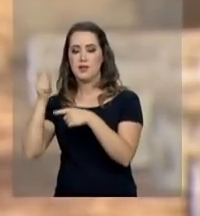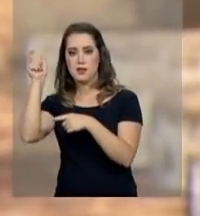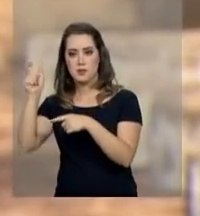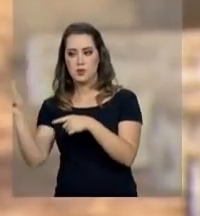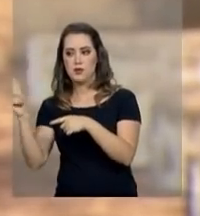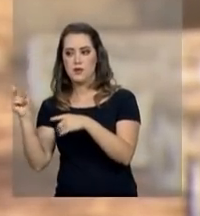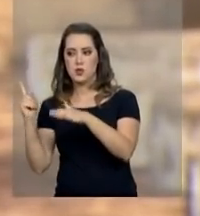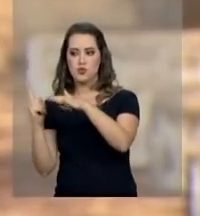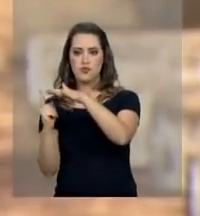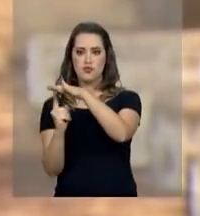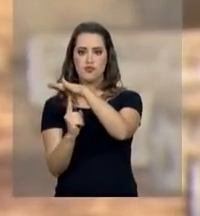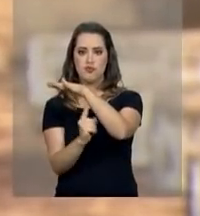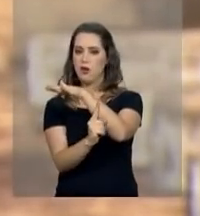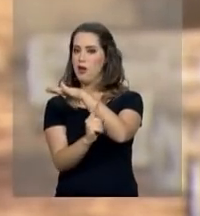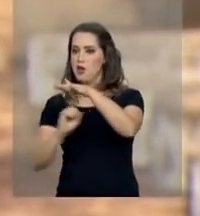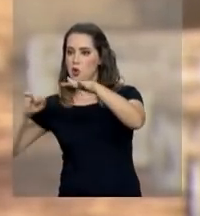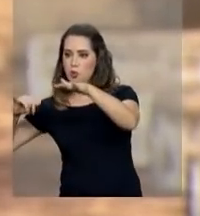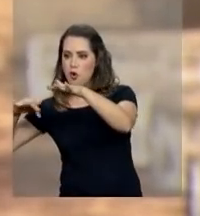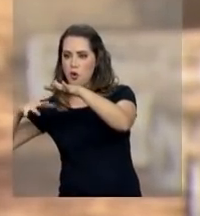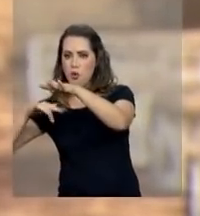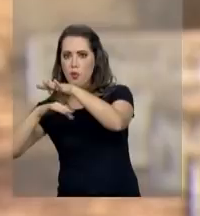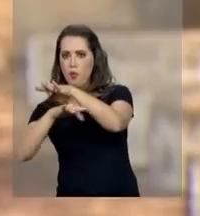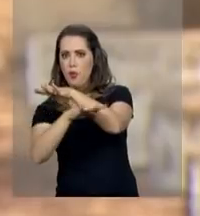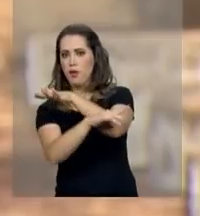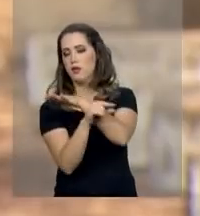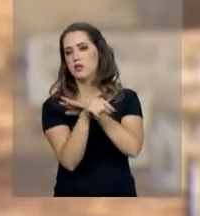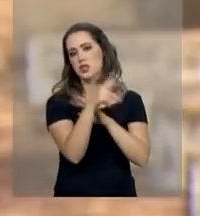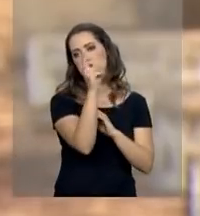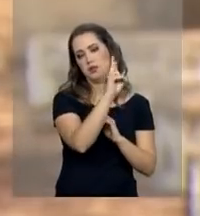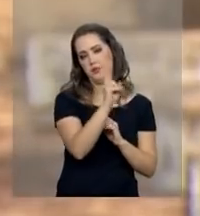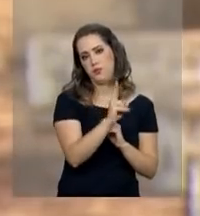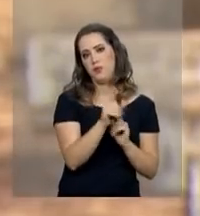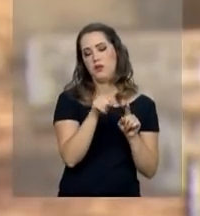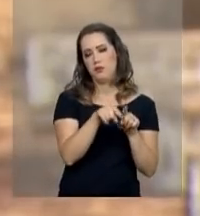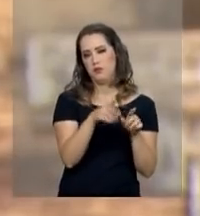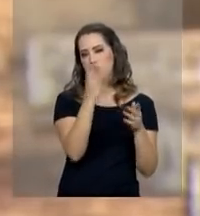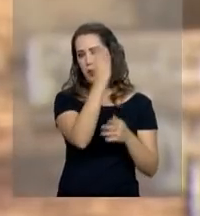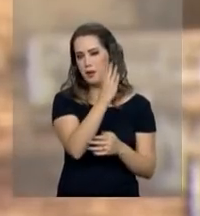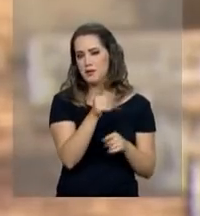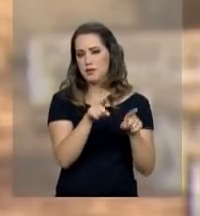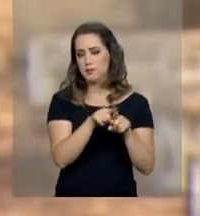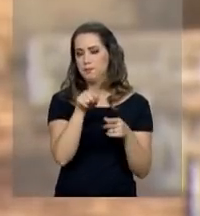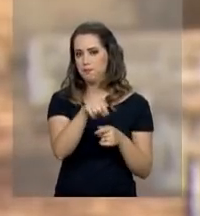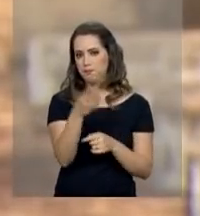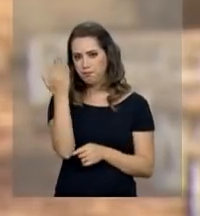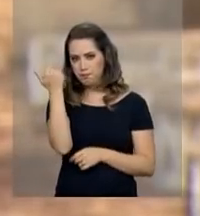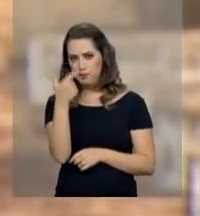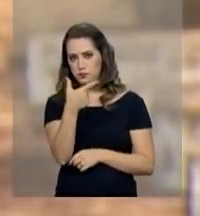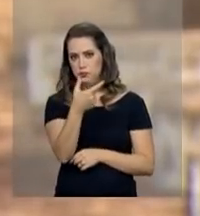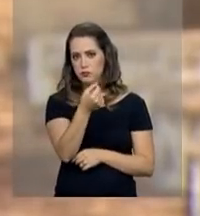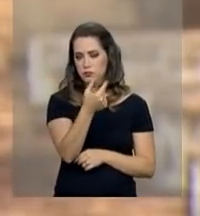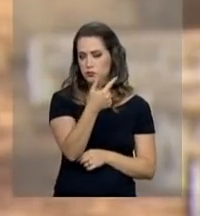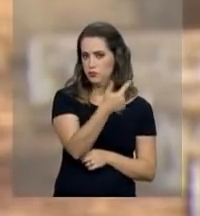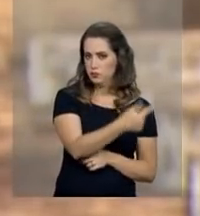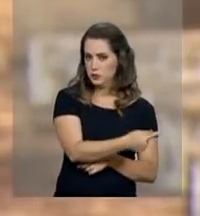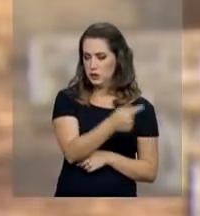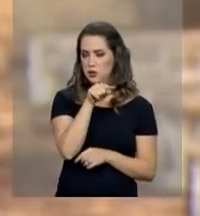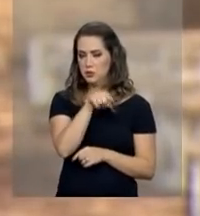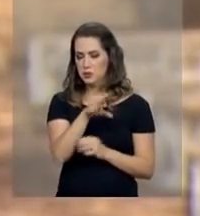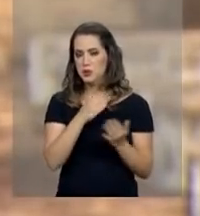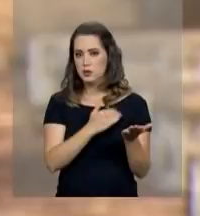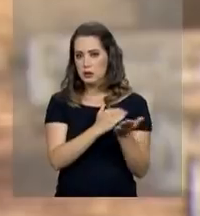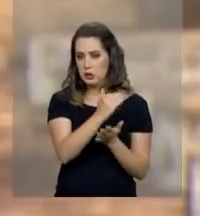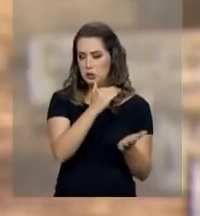venezuelanos que fugiam da crise no país vizinho. No auge da vinda dos imigrantes, no final de 2017 e início de